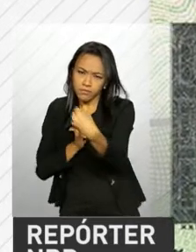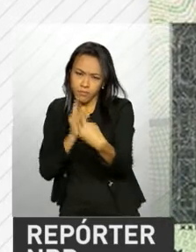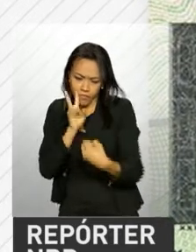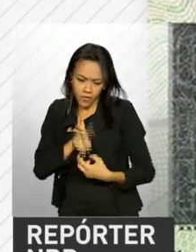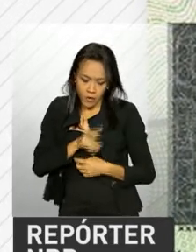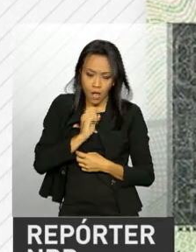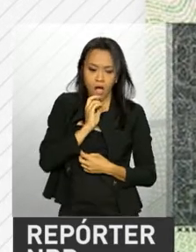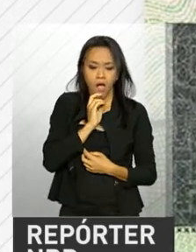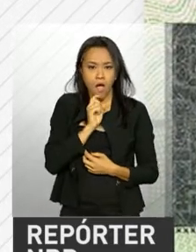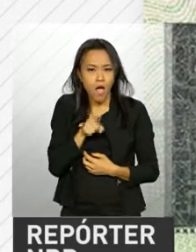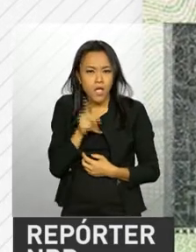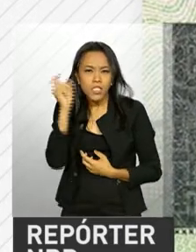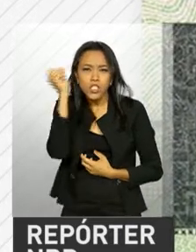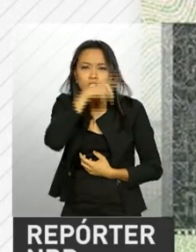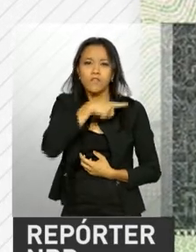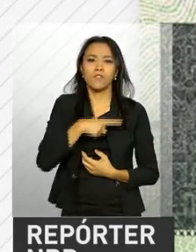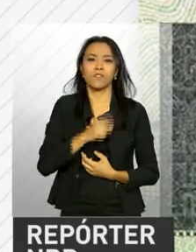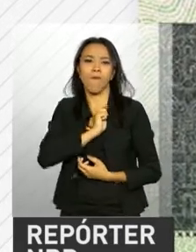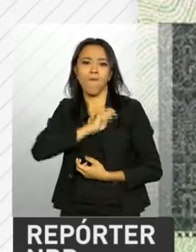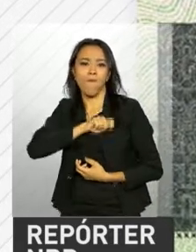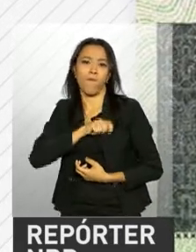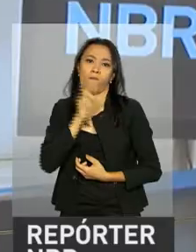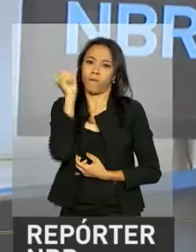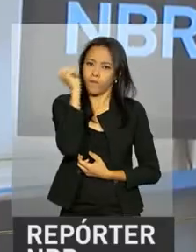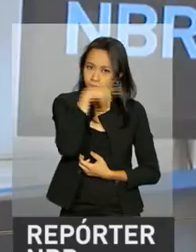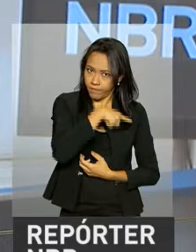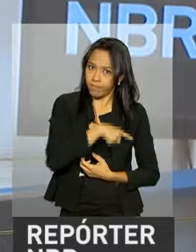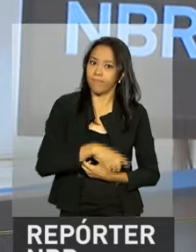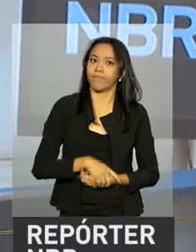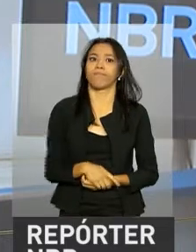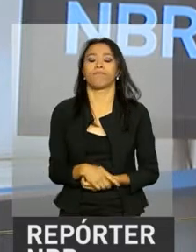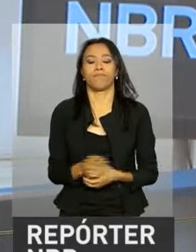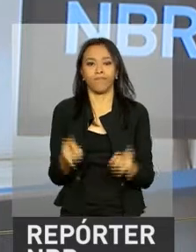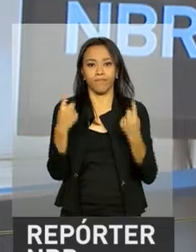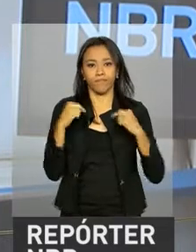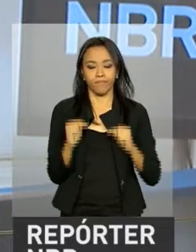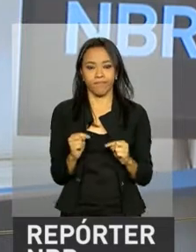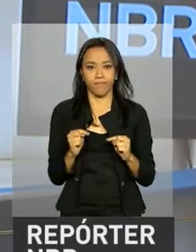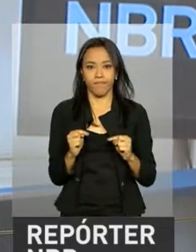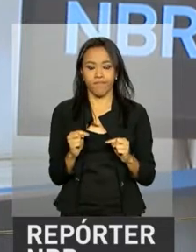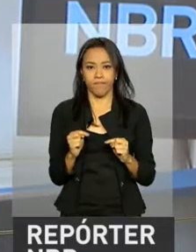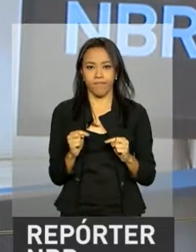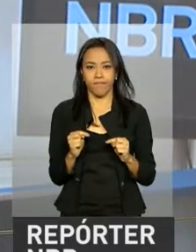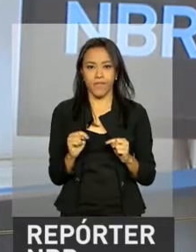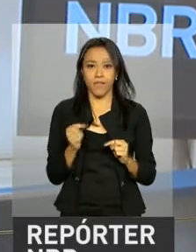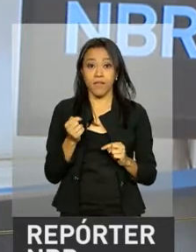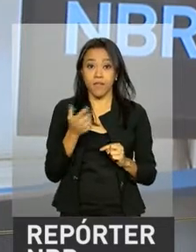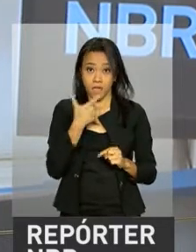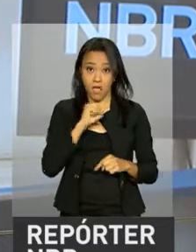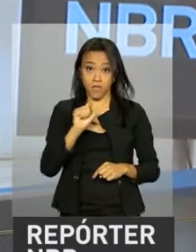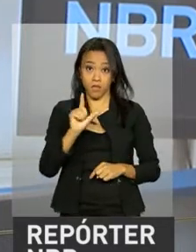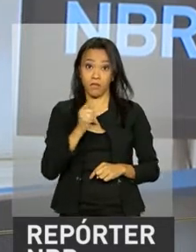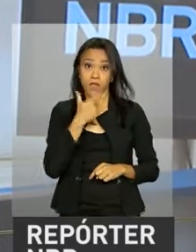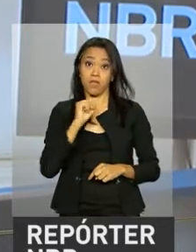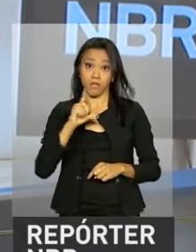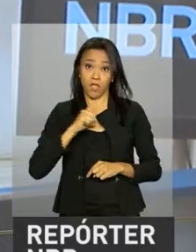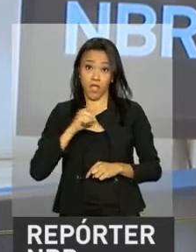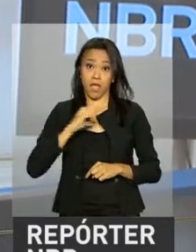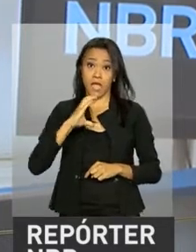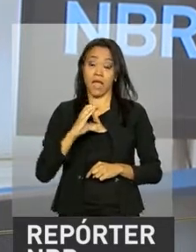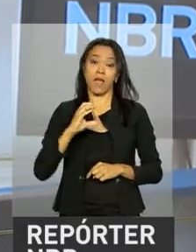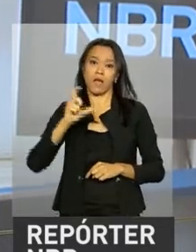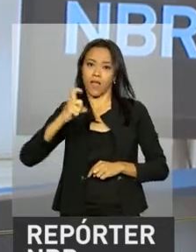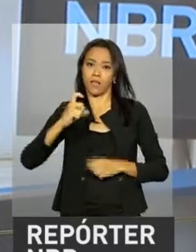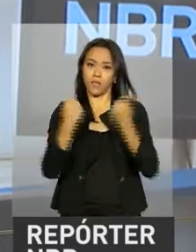também servem para dificultar falsificações de vinhos e quem tem a cnh dentro da validade não precisa